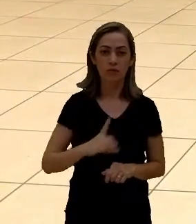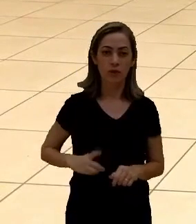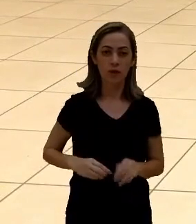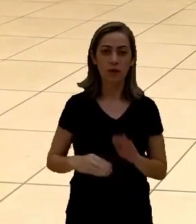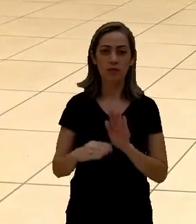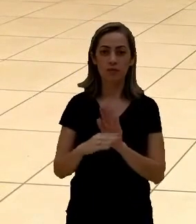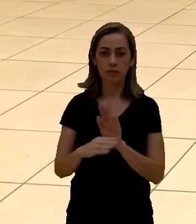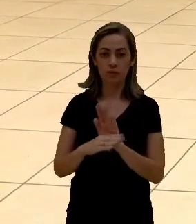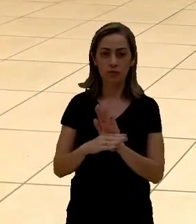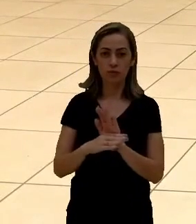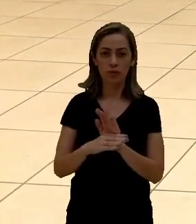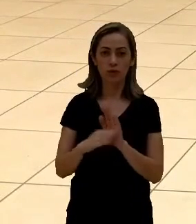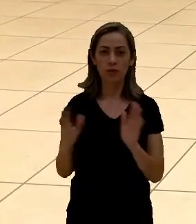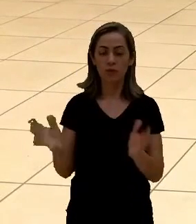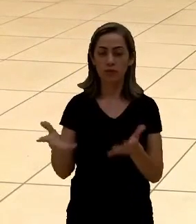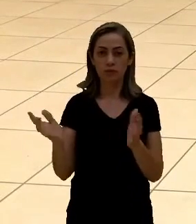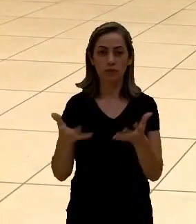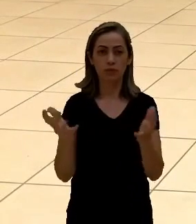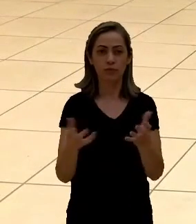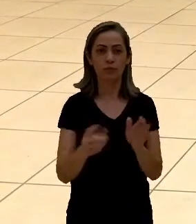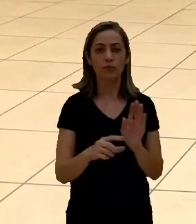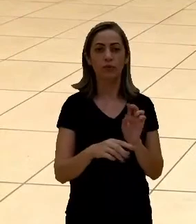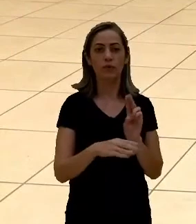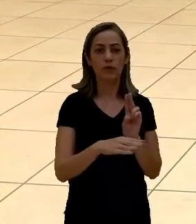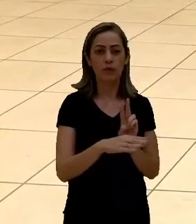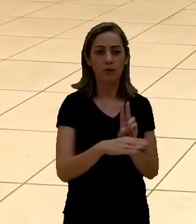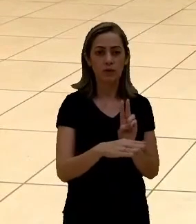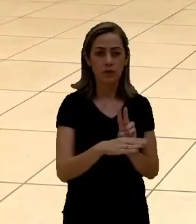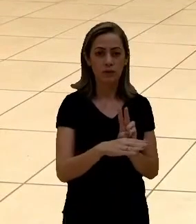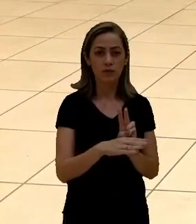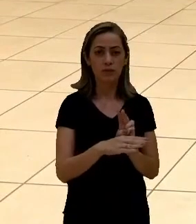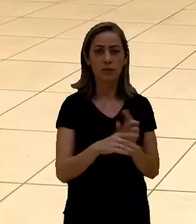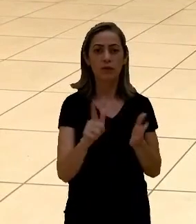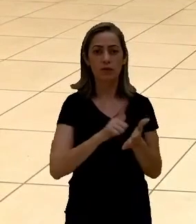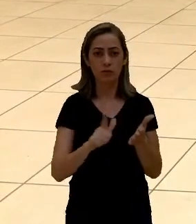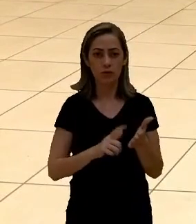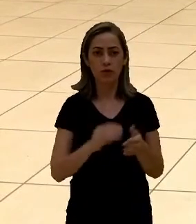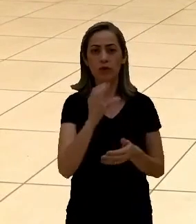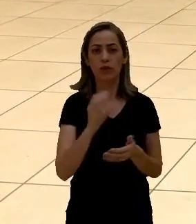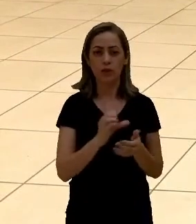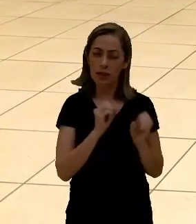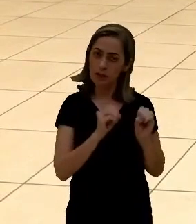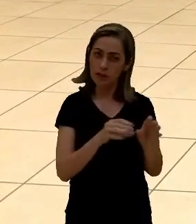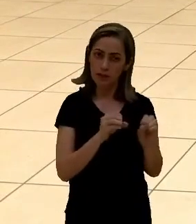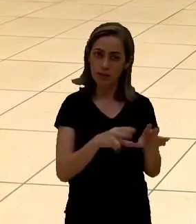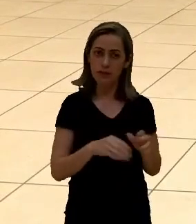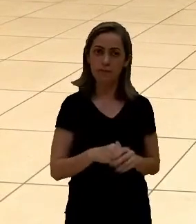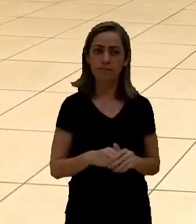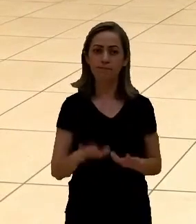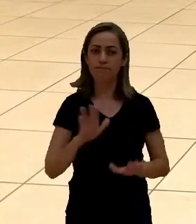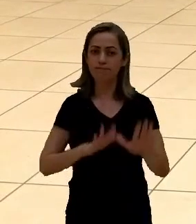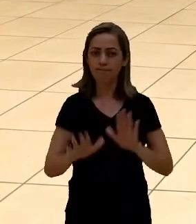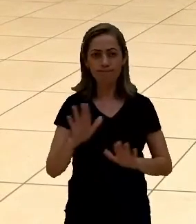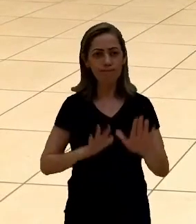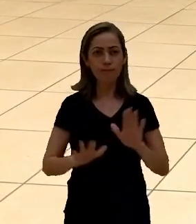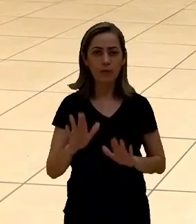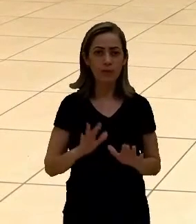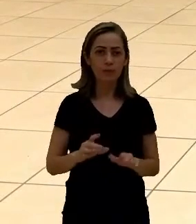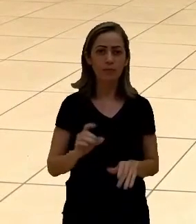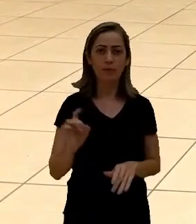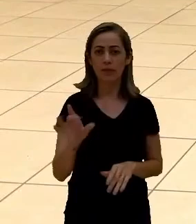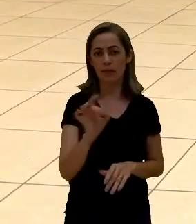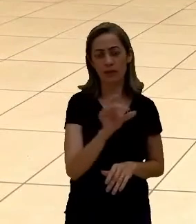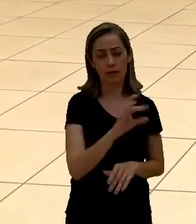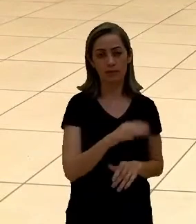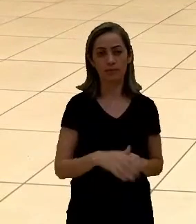como tenho eu que auxilio na na liturgia na catequese então vai depender da aptidão de cada um